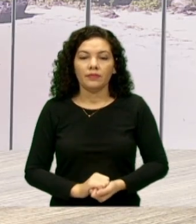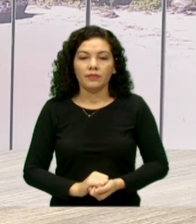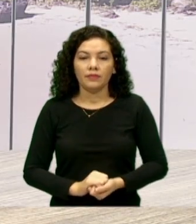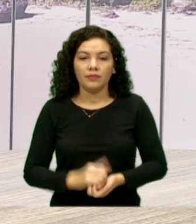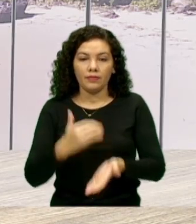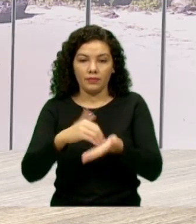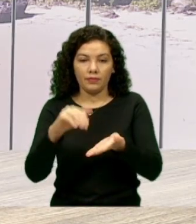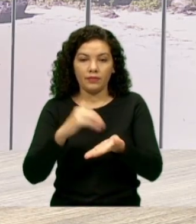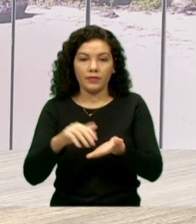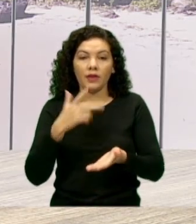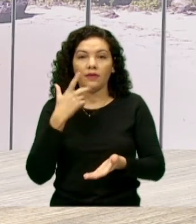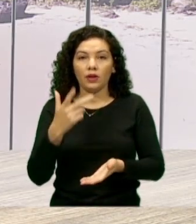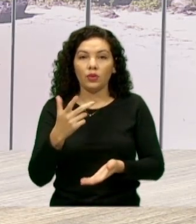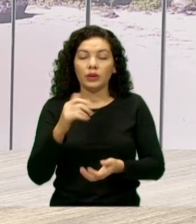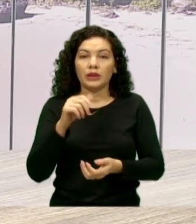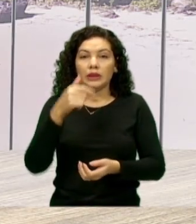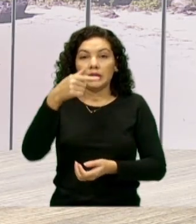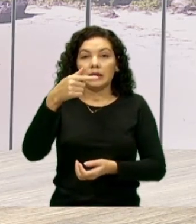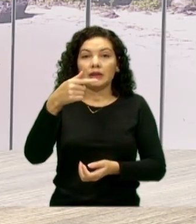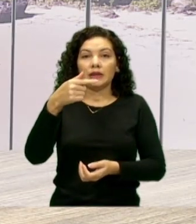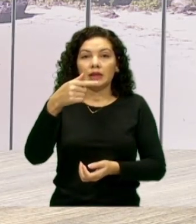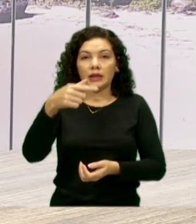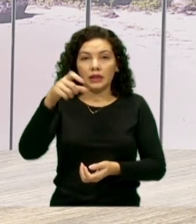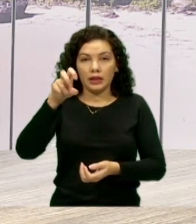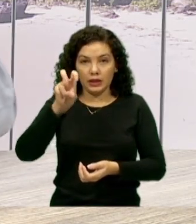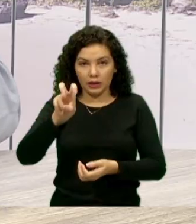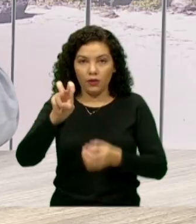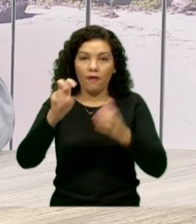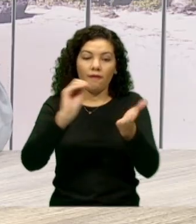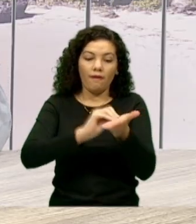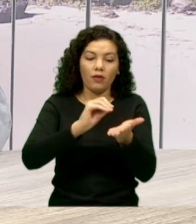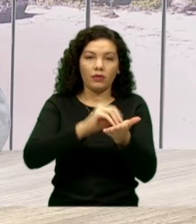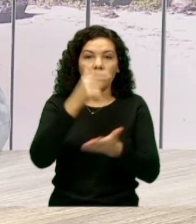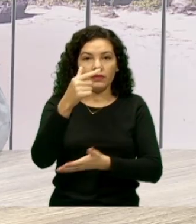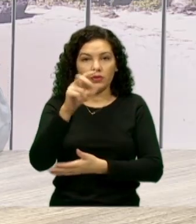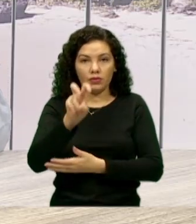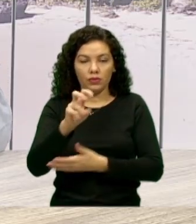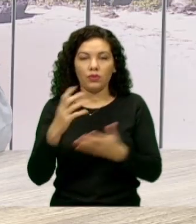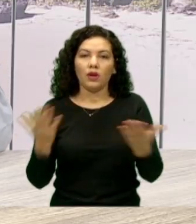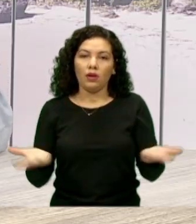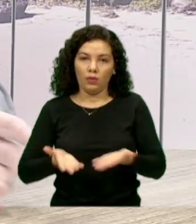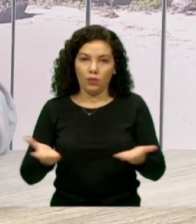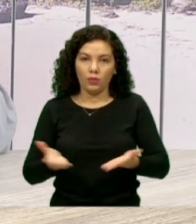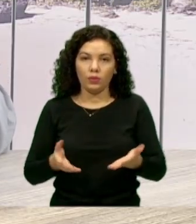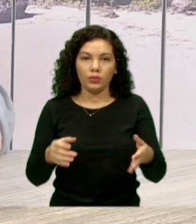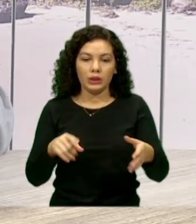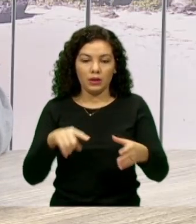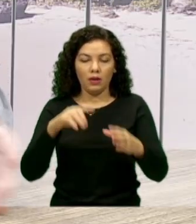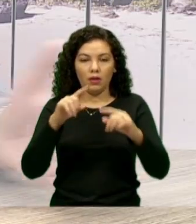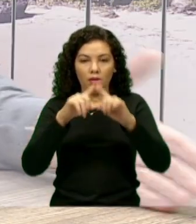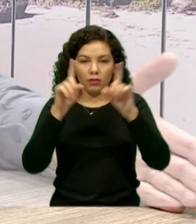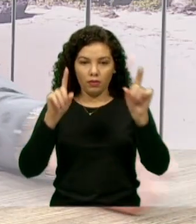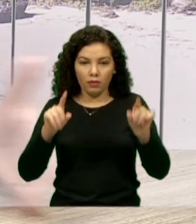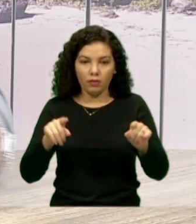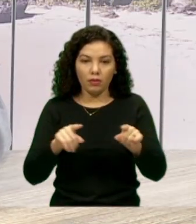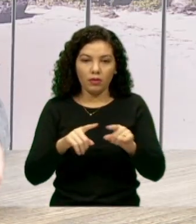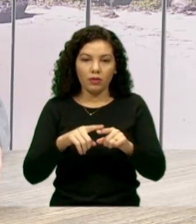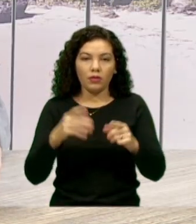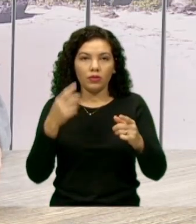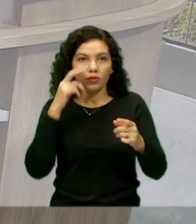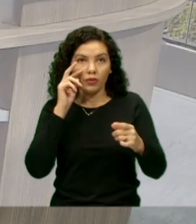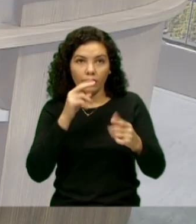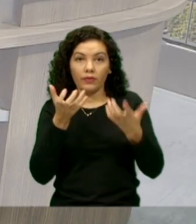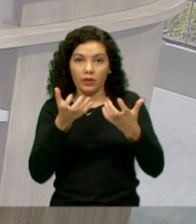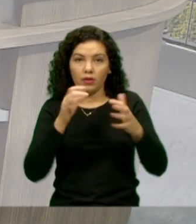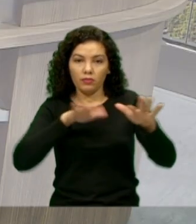Aliás, a secretária disse 75, né? Então, falta 25. Ou seja, hoje o quadro, que é um dos movimentos que nós gostaríamos de ver da